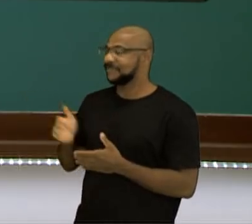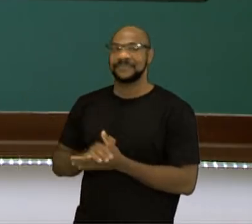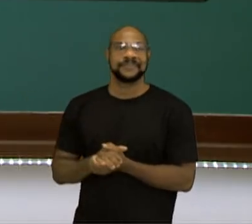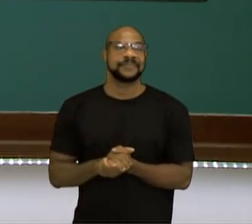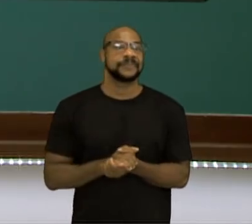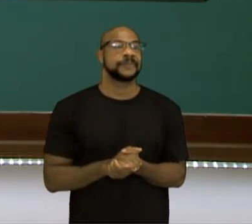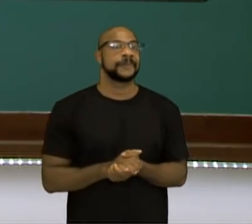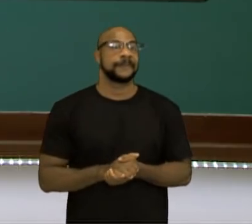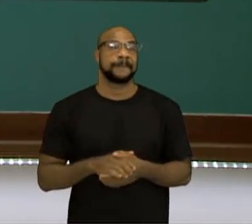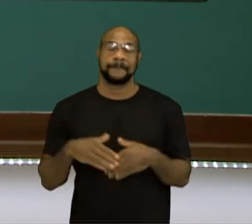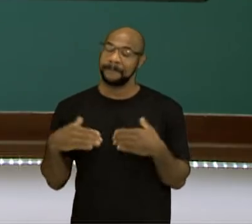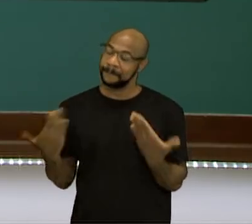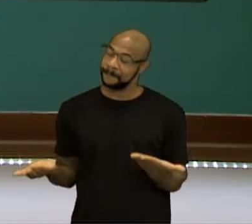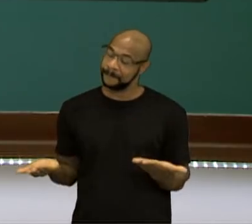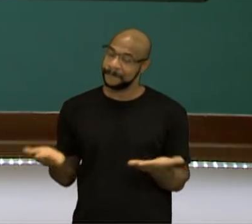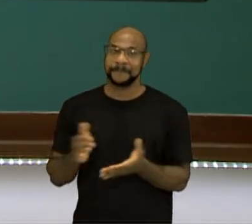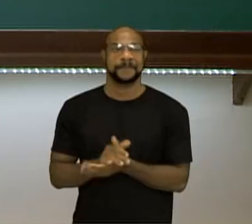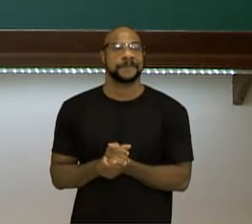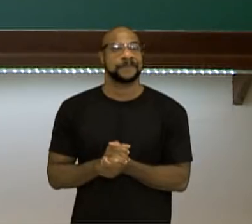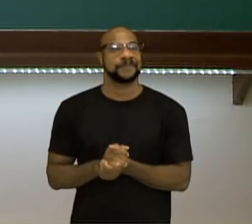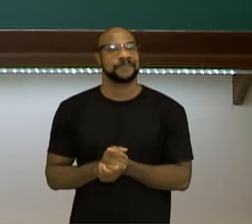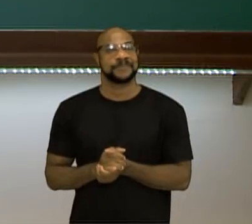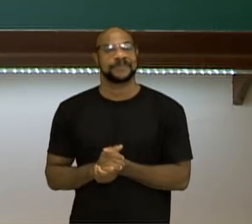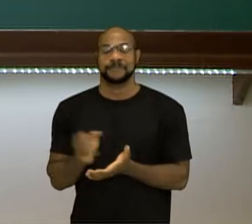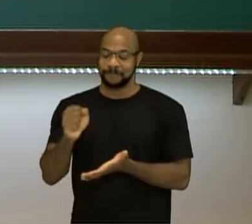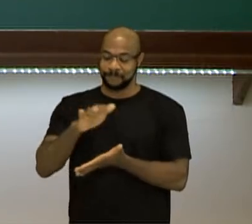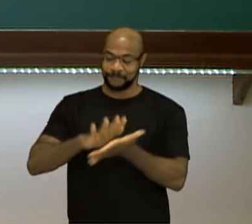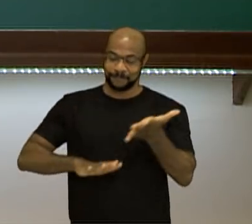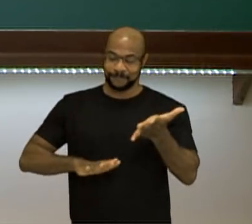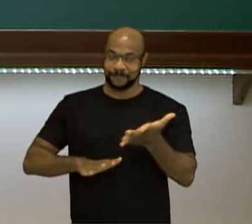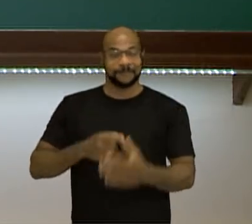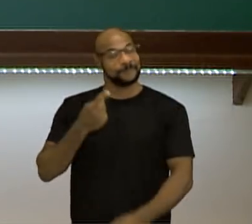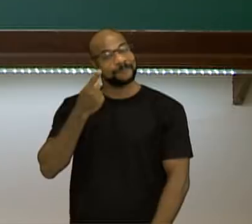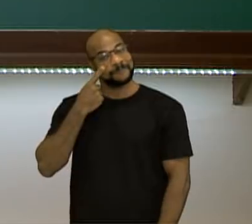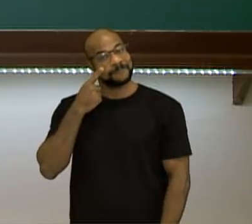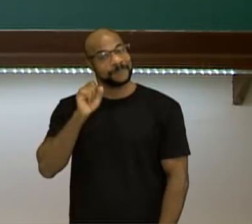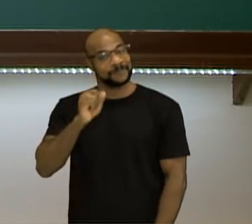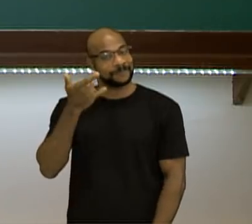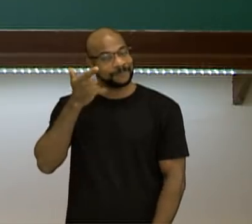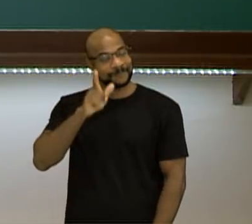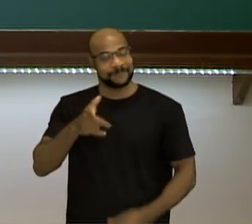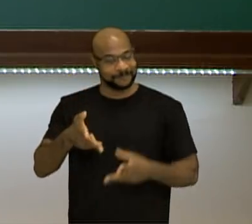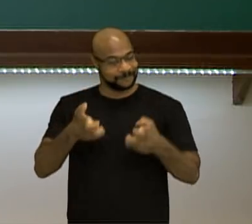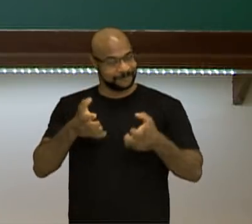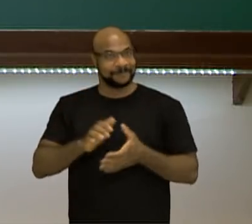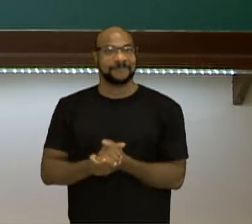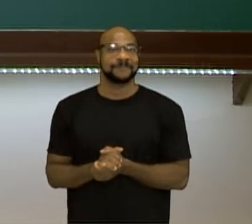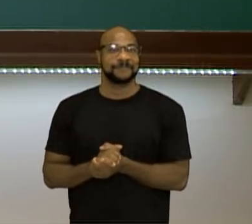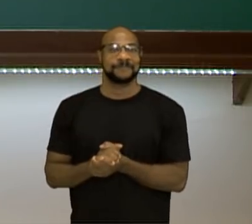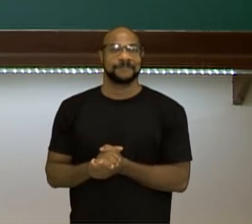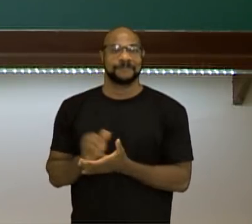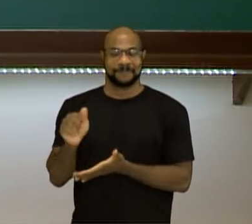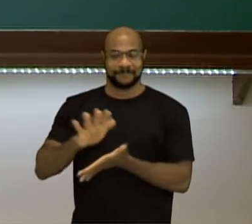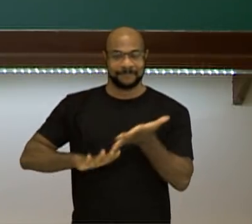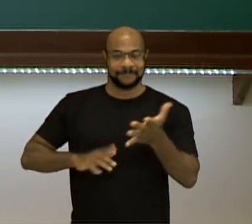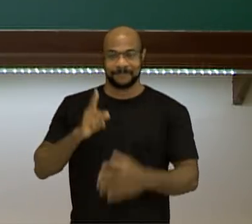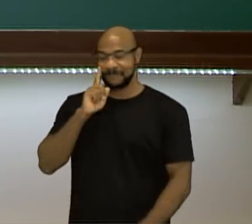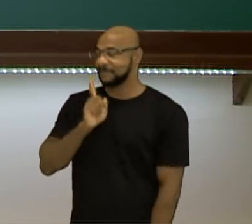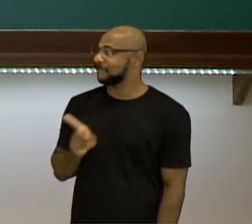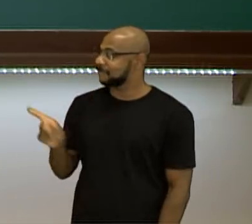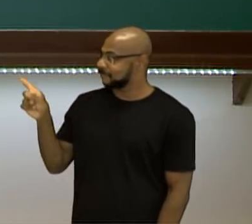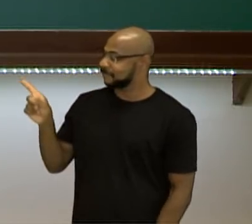Bom, então, testando aí a sua atenção, vamos ao segundo quiz. O